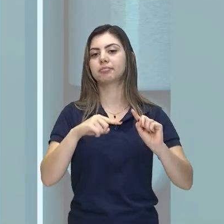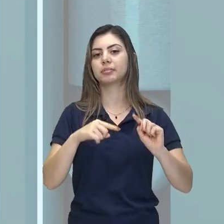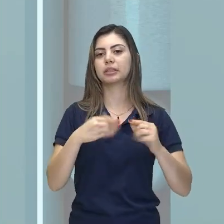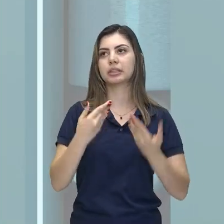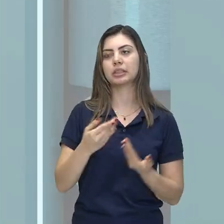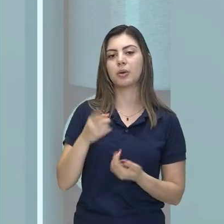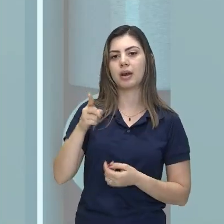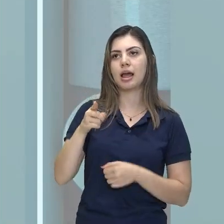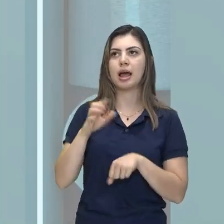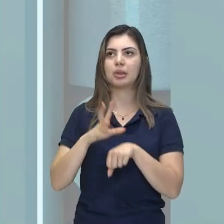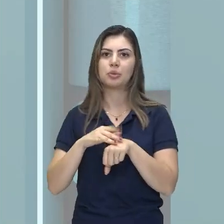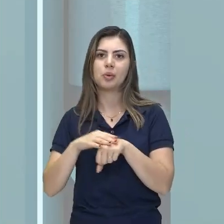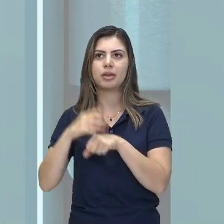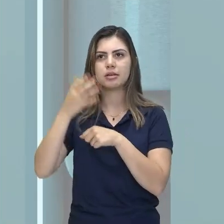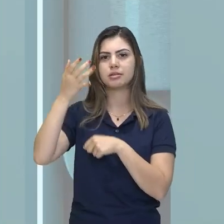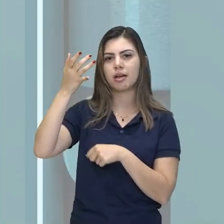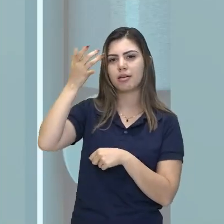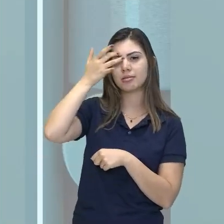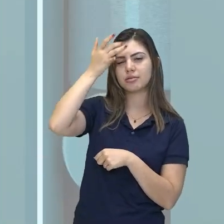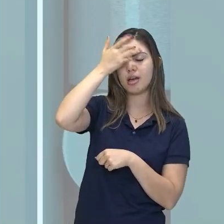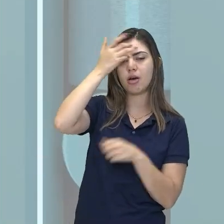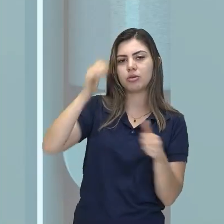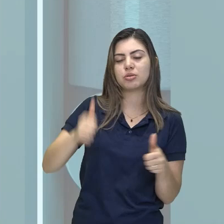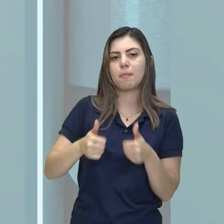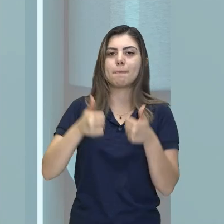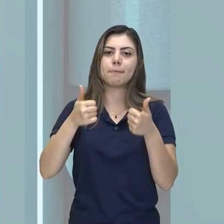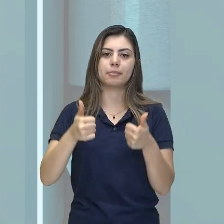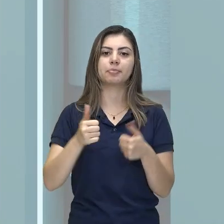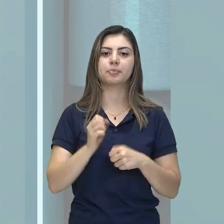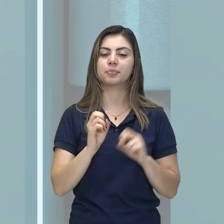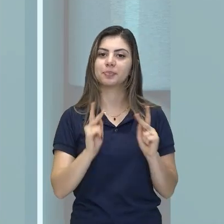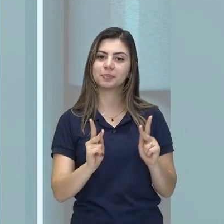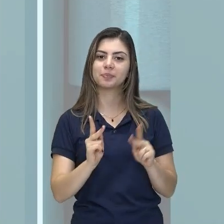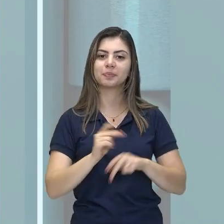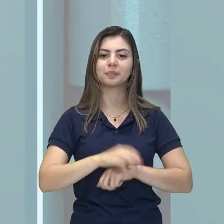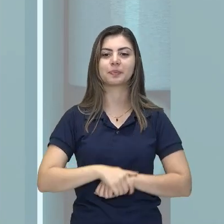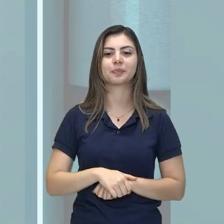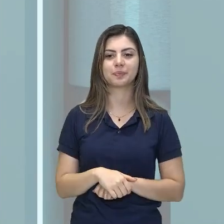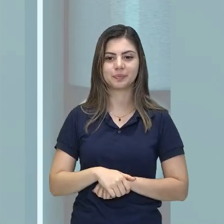problemas mentais, né? Tem que se preocupar muito com a saúde mental. Ok, gente?